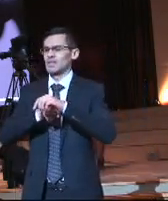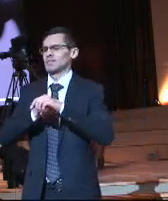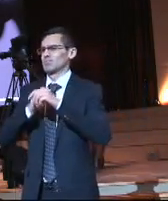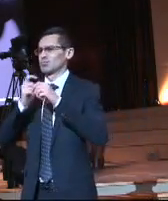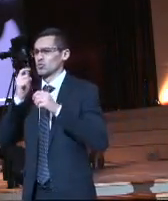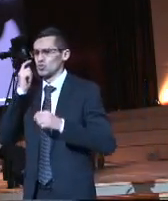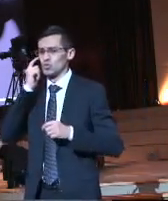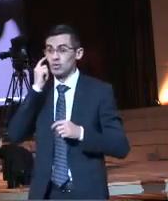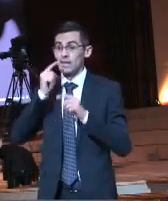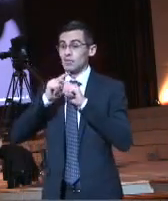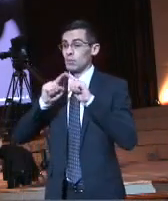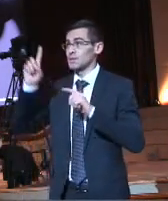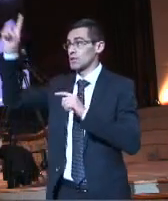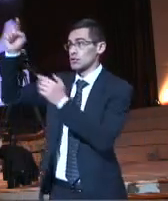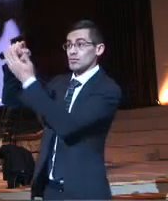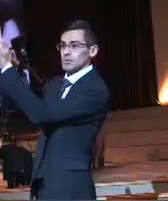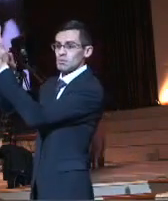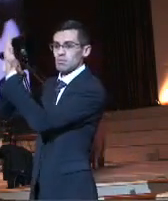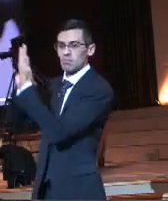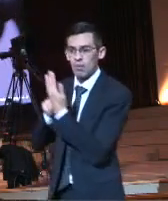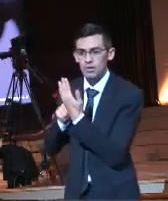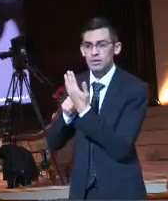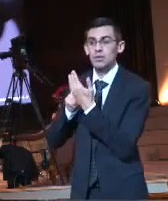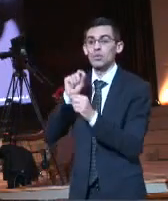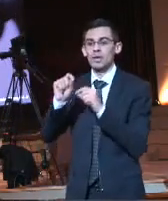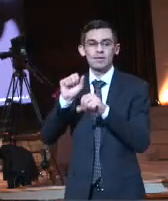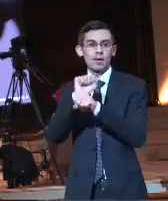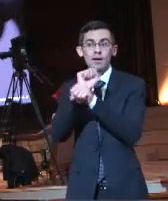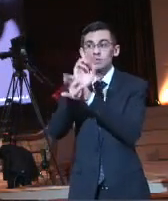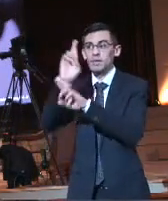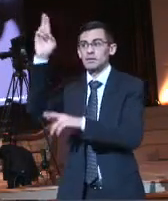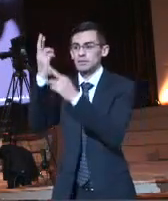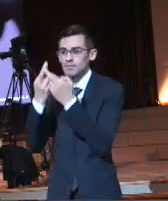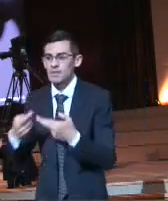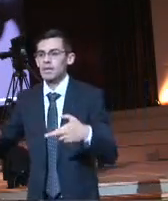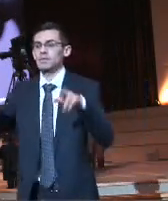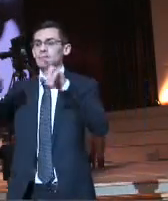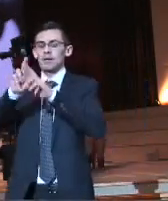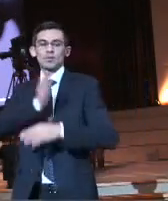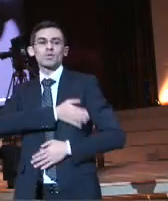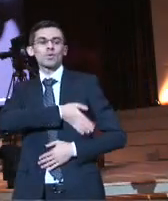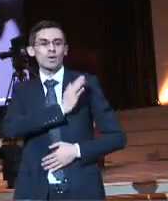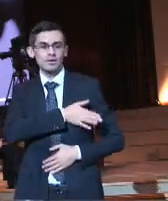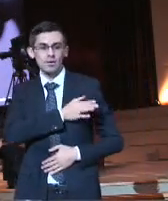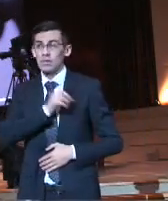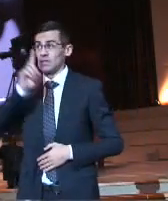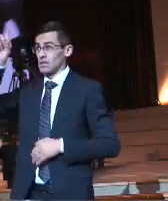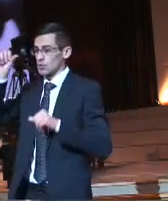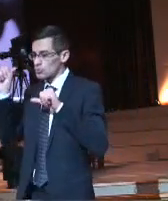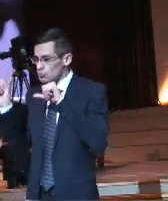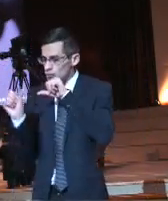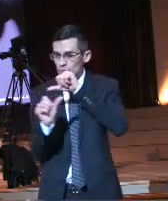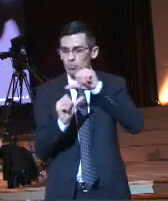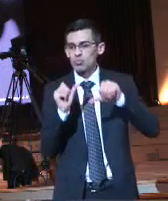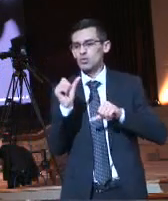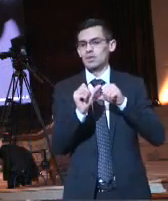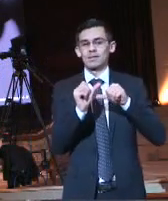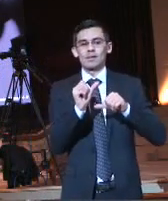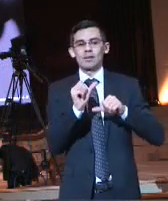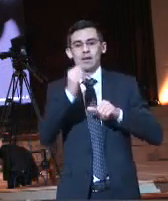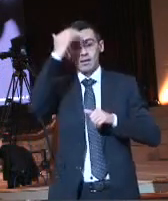se revela para ele, e a esperança se renova no seu coração, e ele é tratado na sua